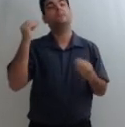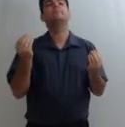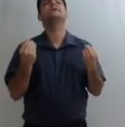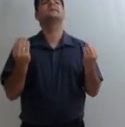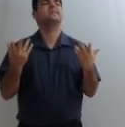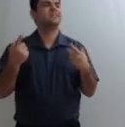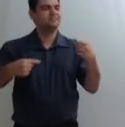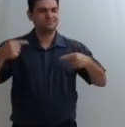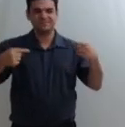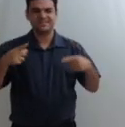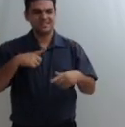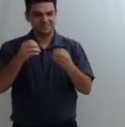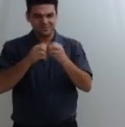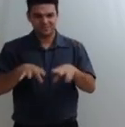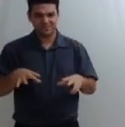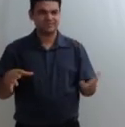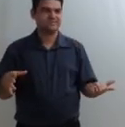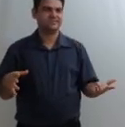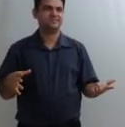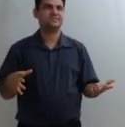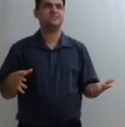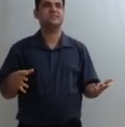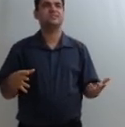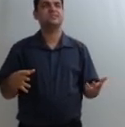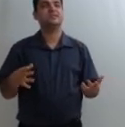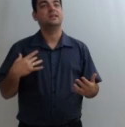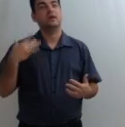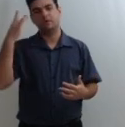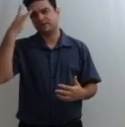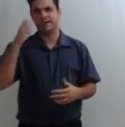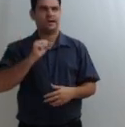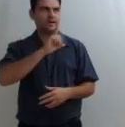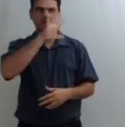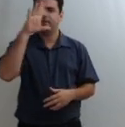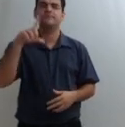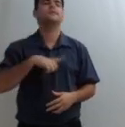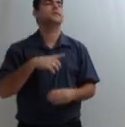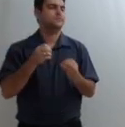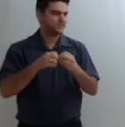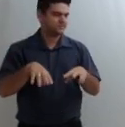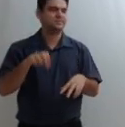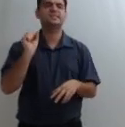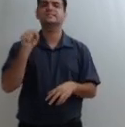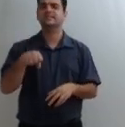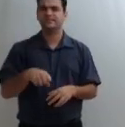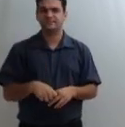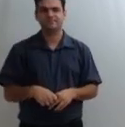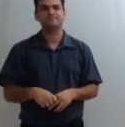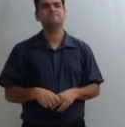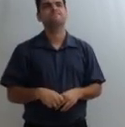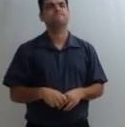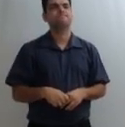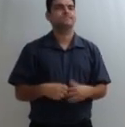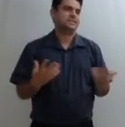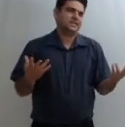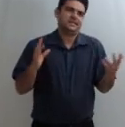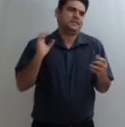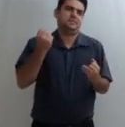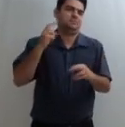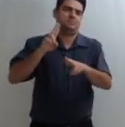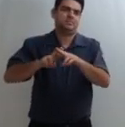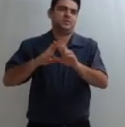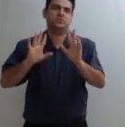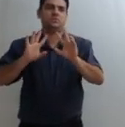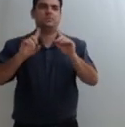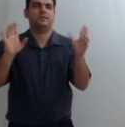ou não prejuízo. O prejuízo, ao meu ver, é manifesto. É um prejuízo, claro, decorre da condenação, mas não